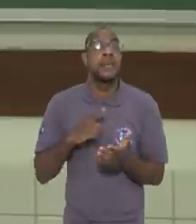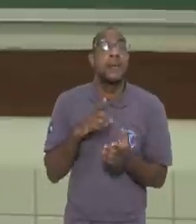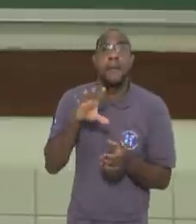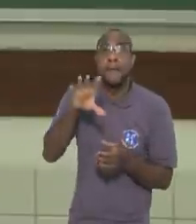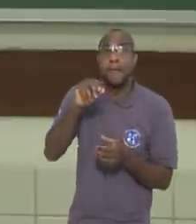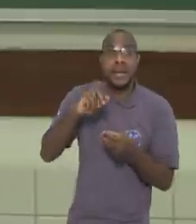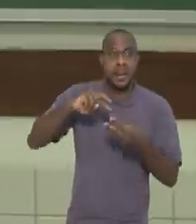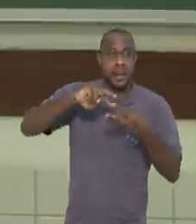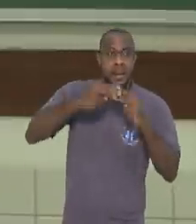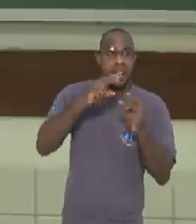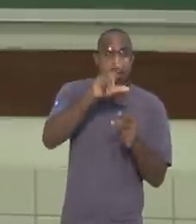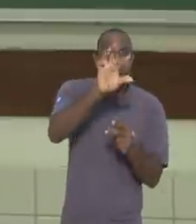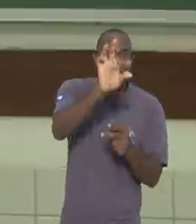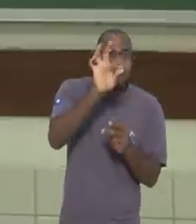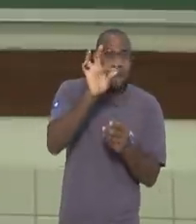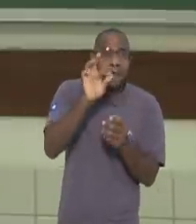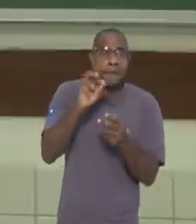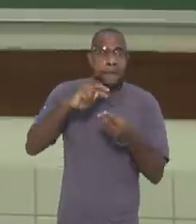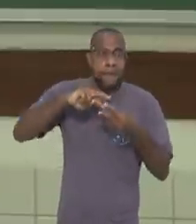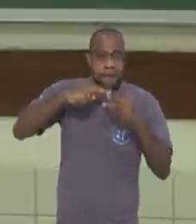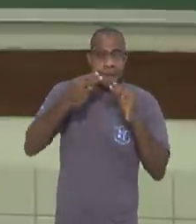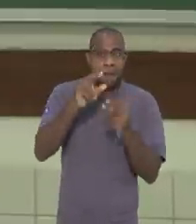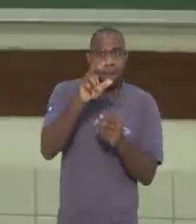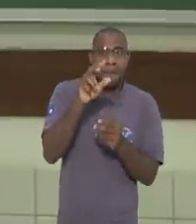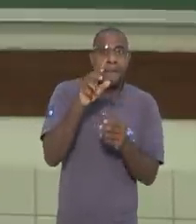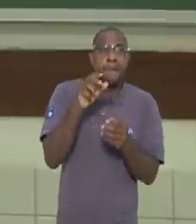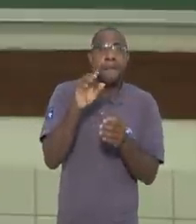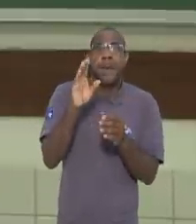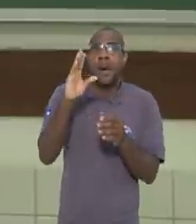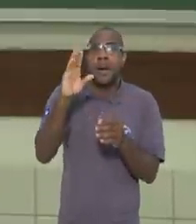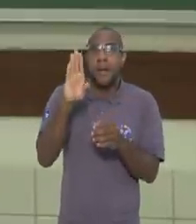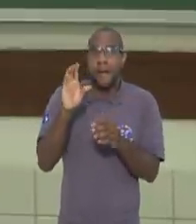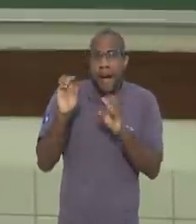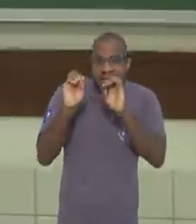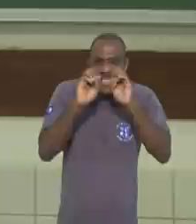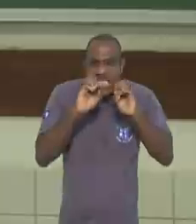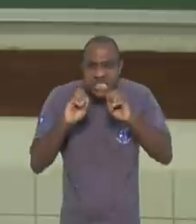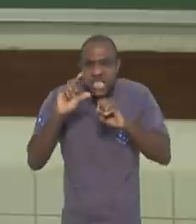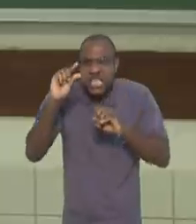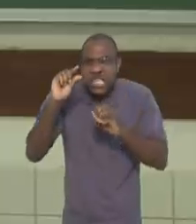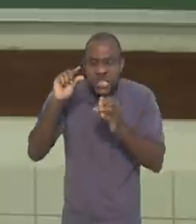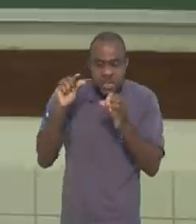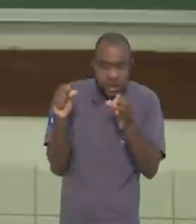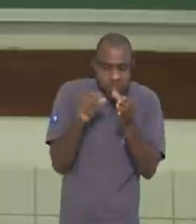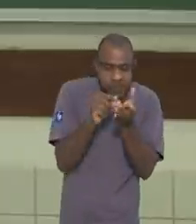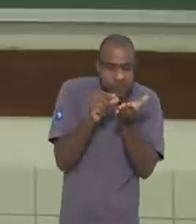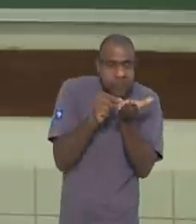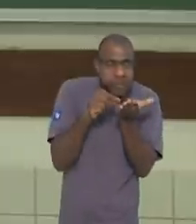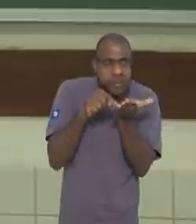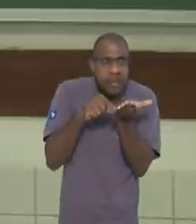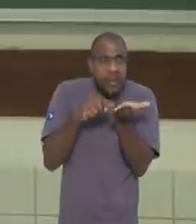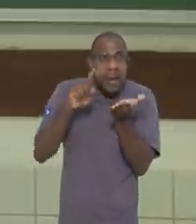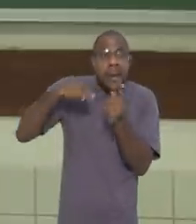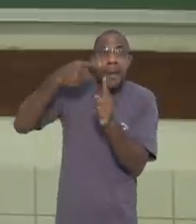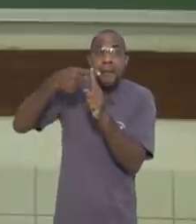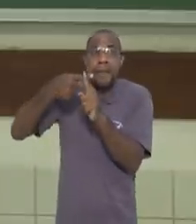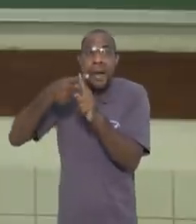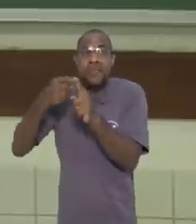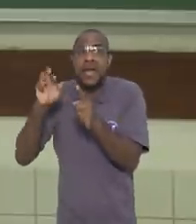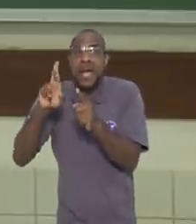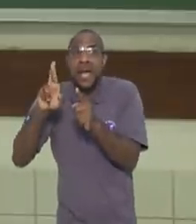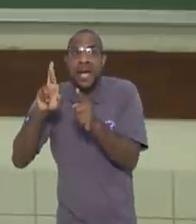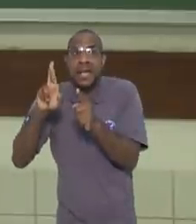pegam uma proteína bacteriana, que eles chamam de Cas9, que é essa proteína de defesa, que tem várias repetições ali, mais um